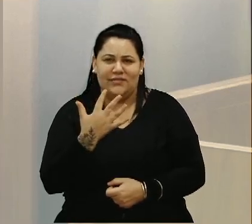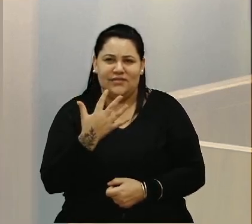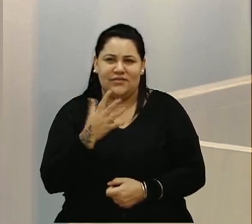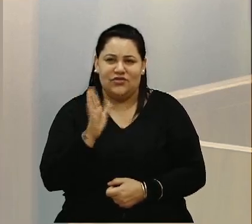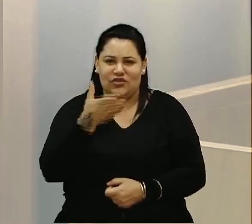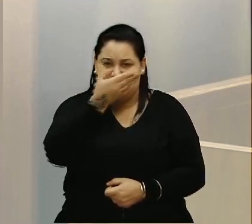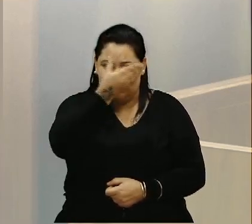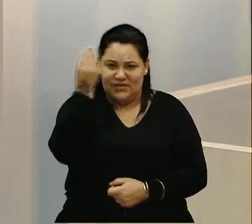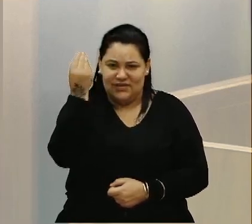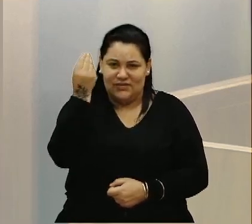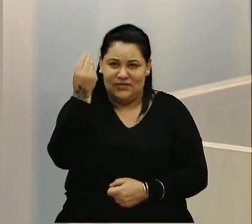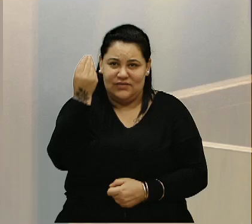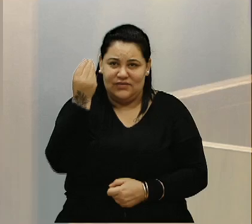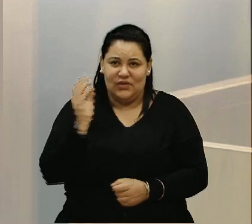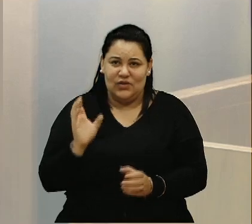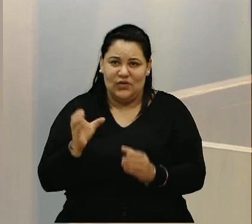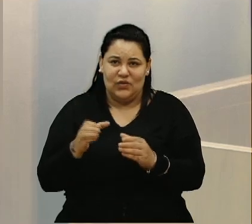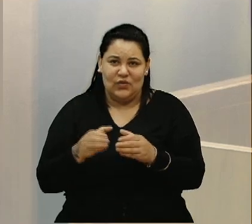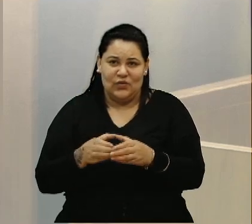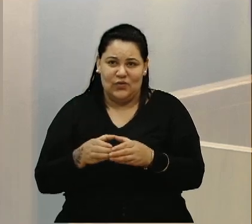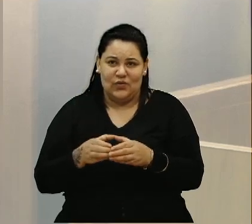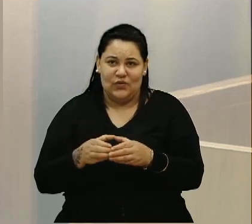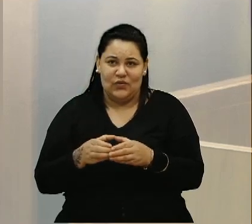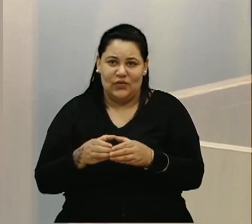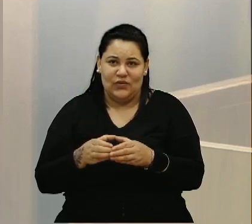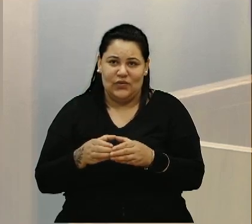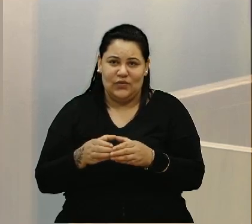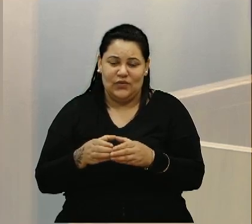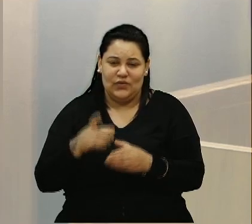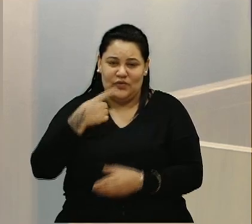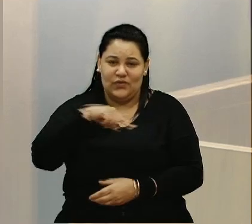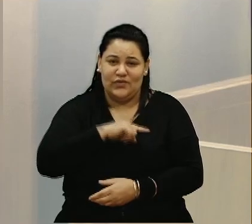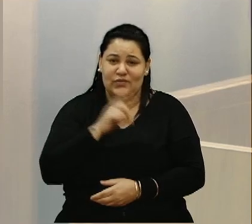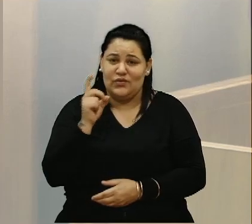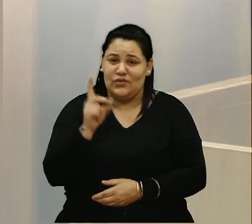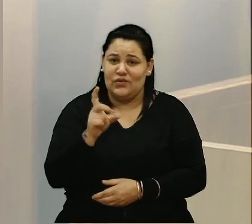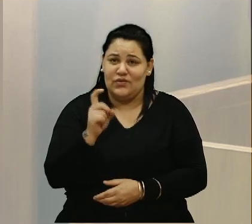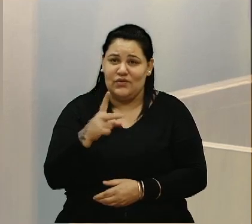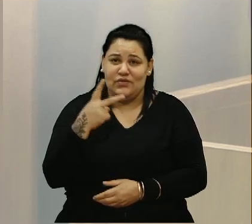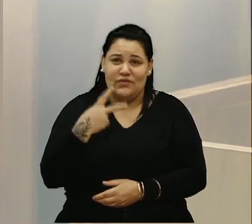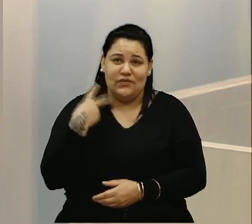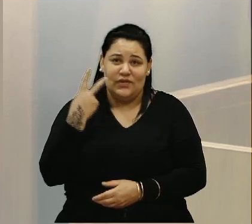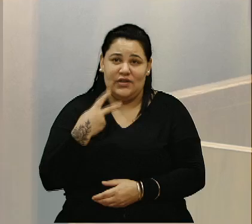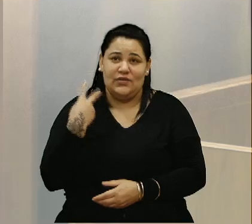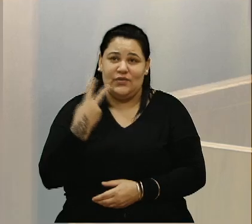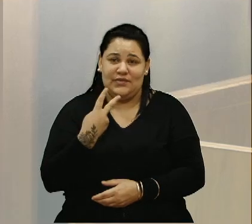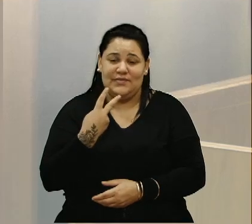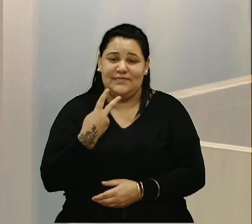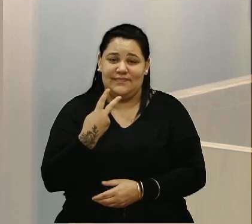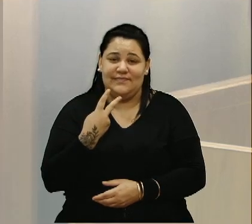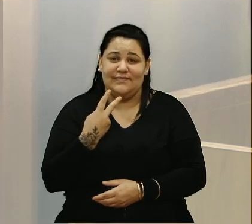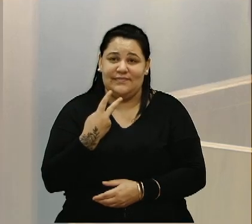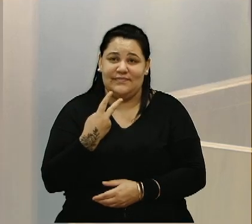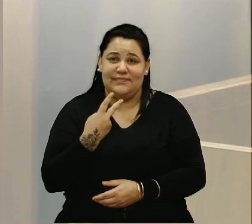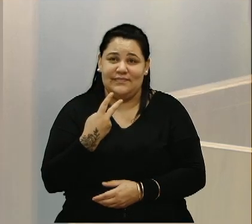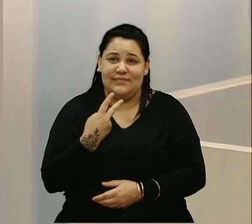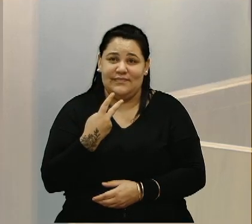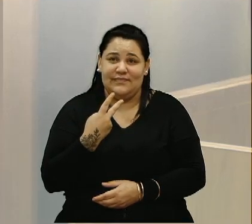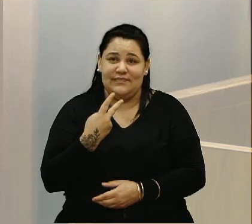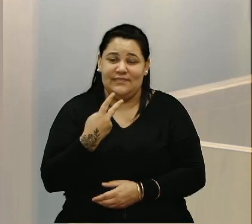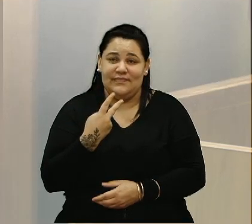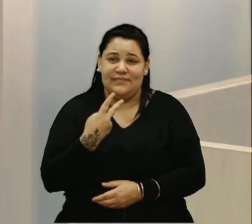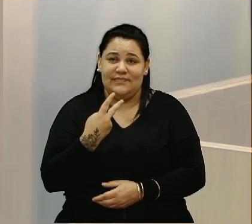da Frente Parlamentar, onde nós temos 12 vereadores. 12 vereadores, então teria que